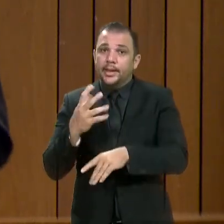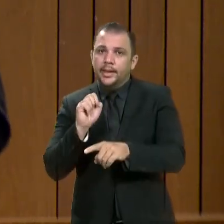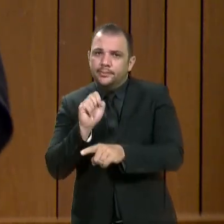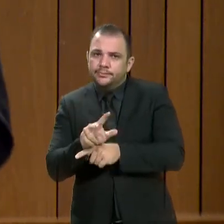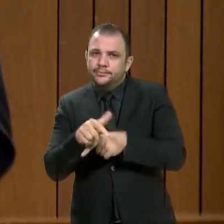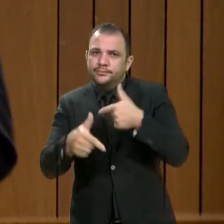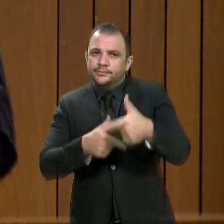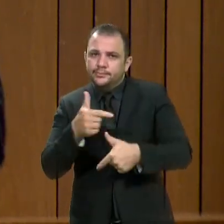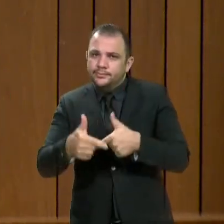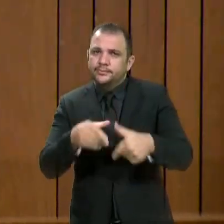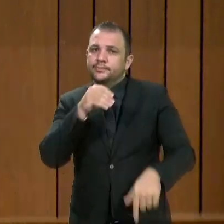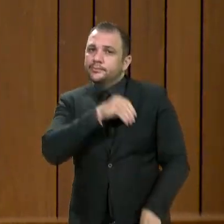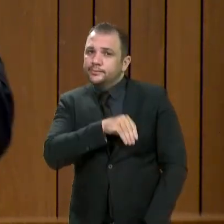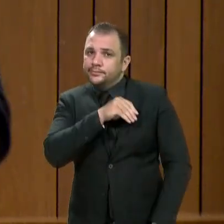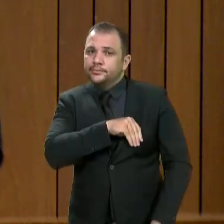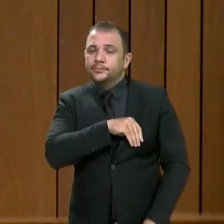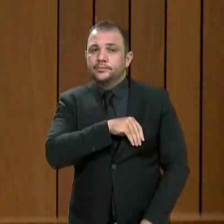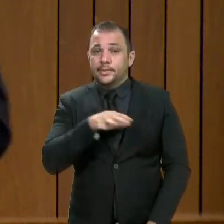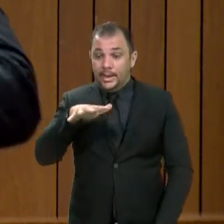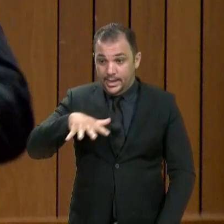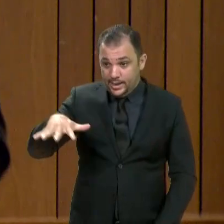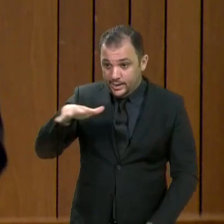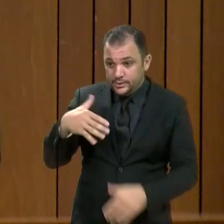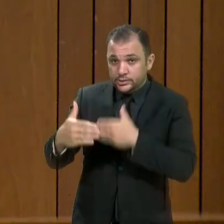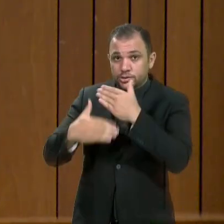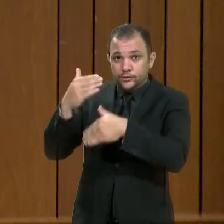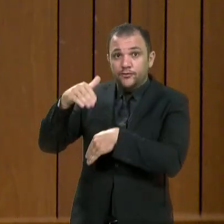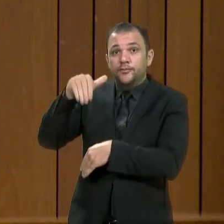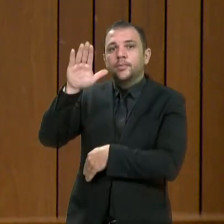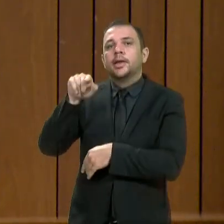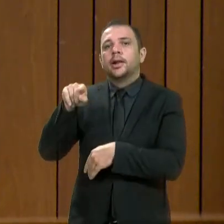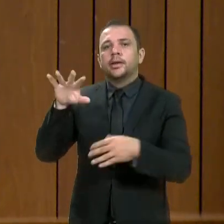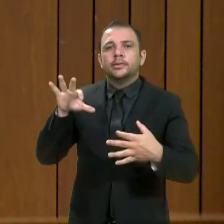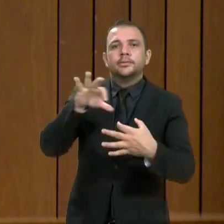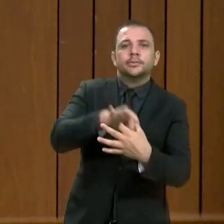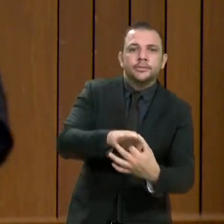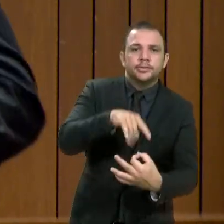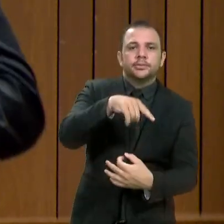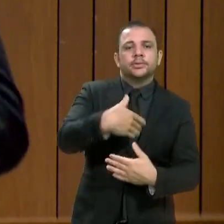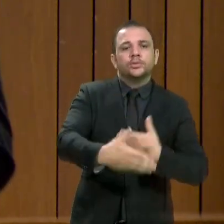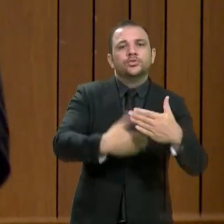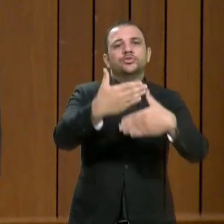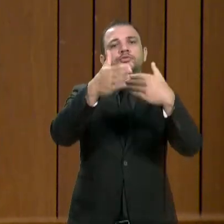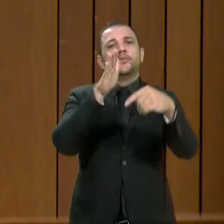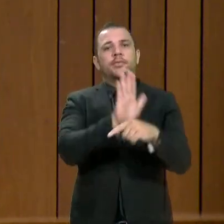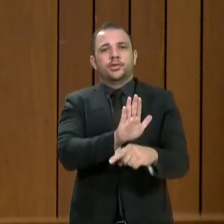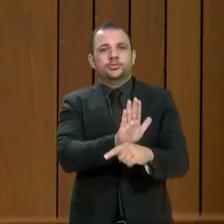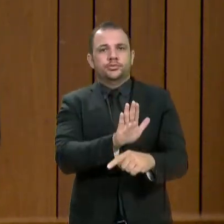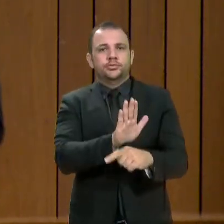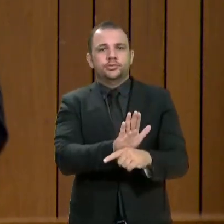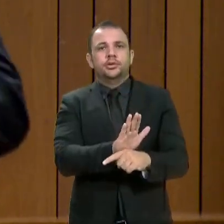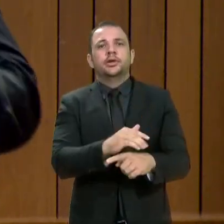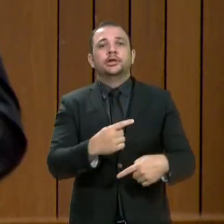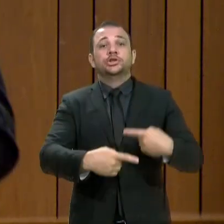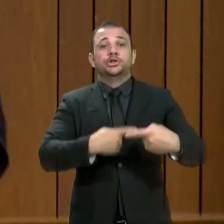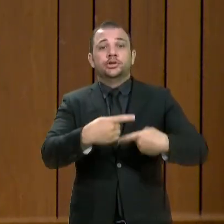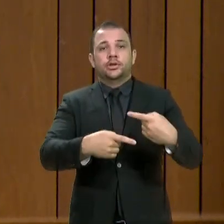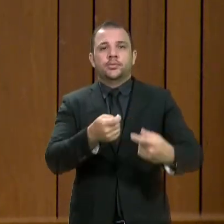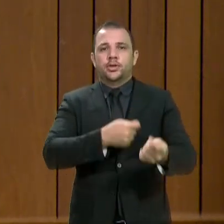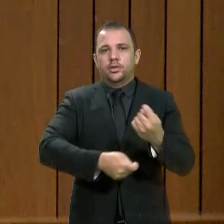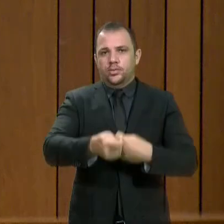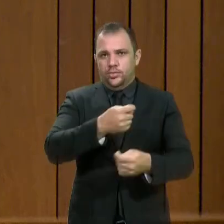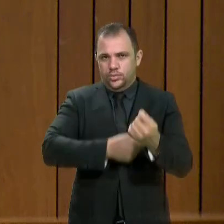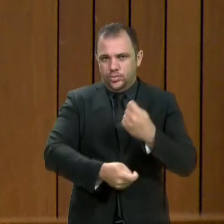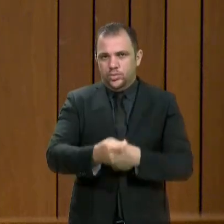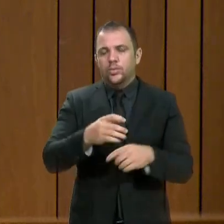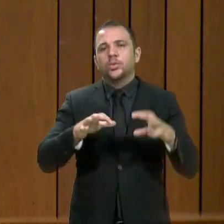desenvolva mais, ele precisa estar encadeado dentro do processo de desenvolvimento da dinâmica econômica, dialogando com a